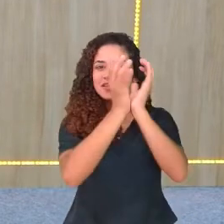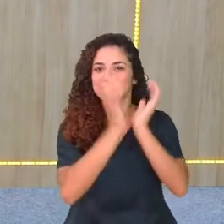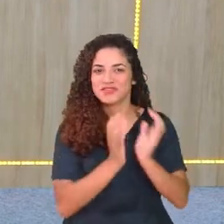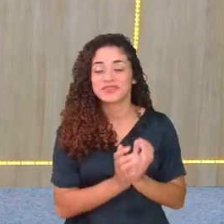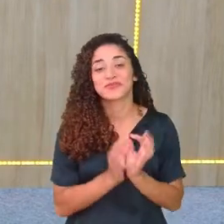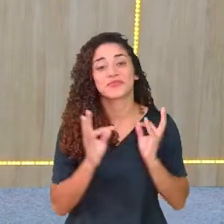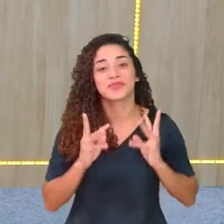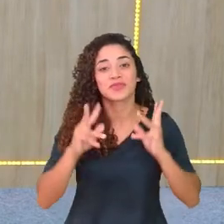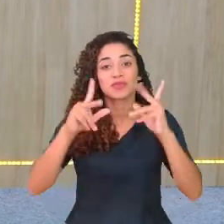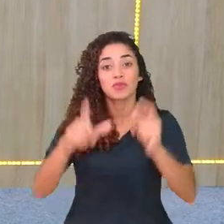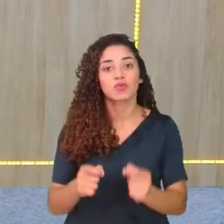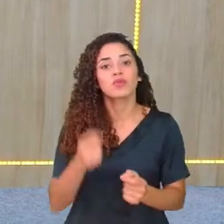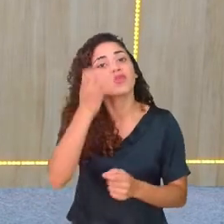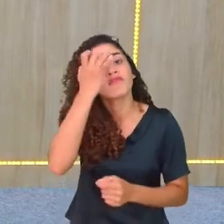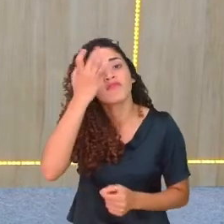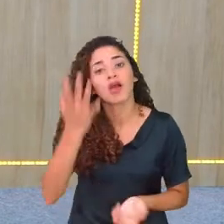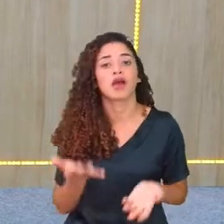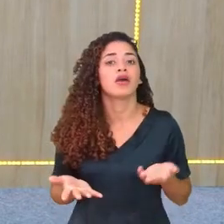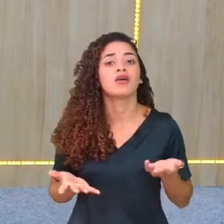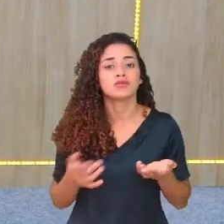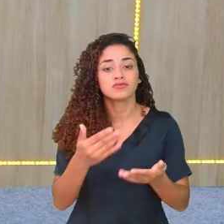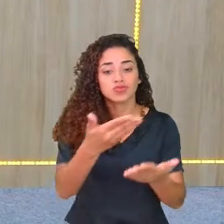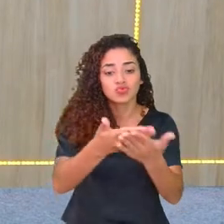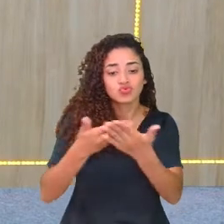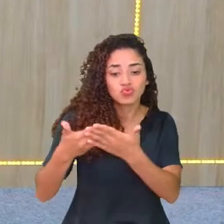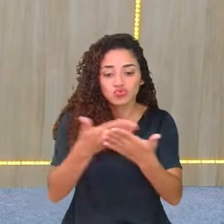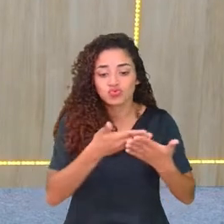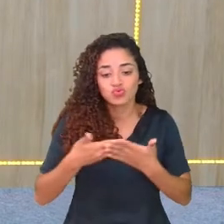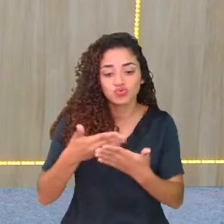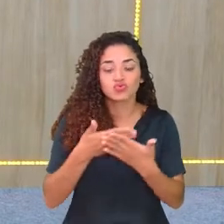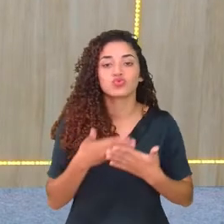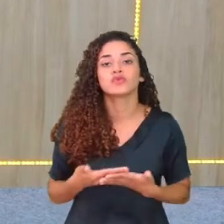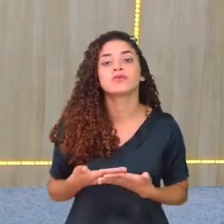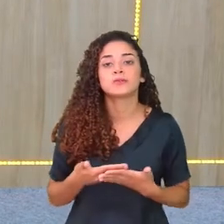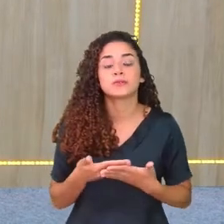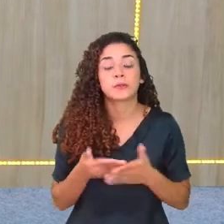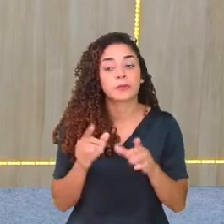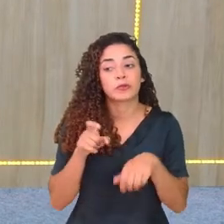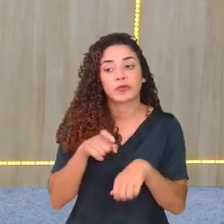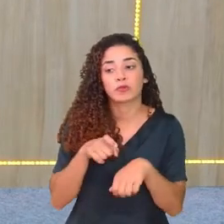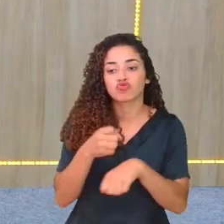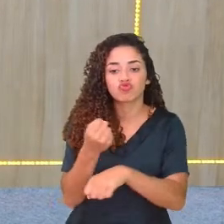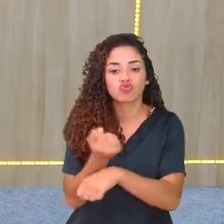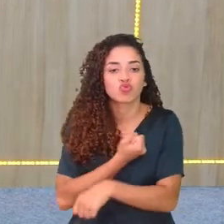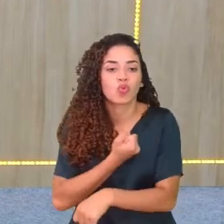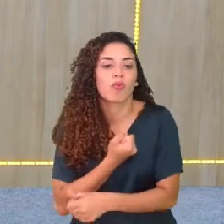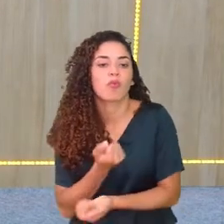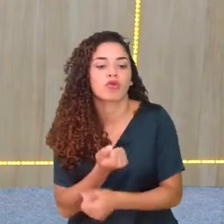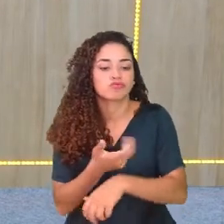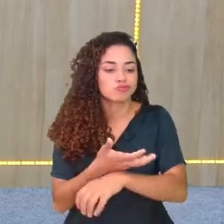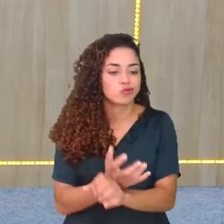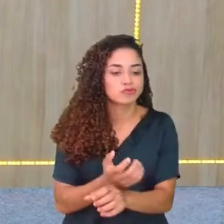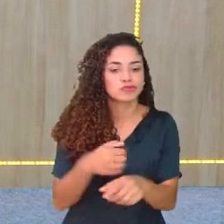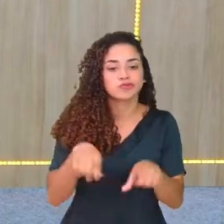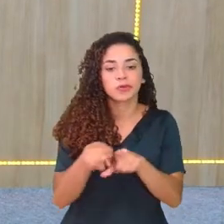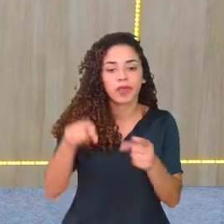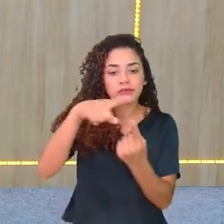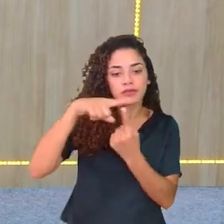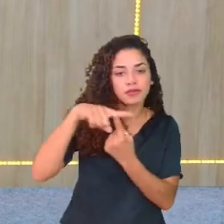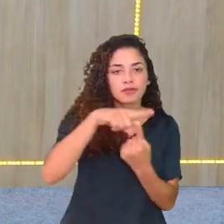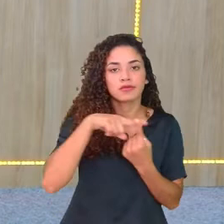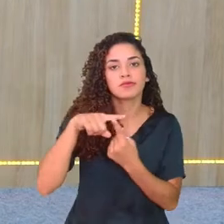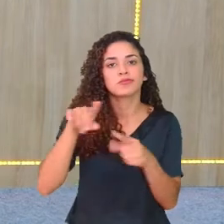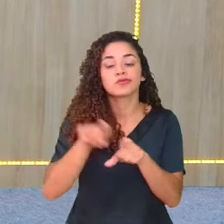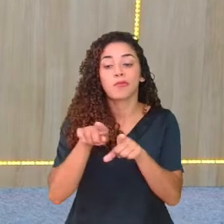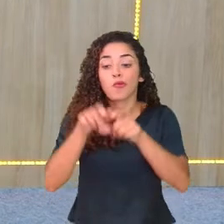Tudo isso para facilitar a questão do estudo, quando a gente vai falar do número de ossos, quando a gente vai falar dos tipos de ossos e também